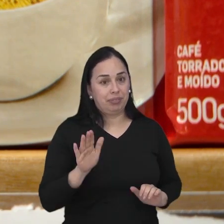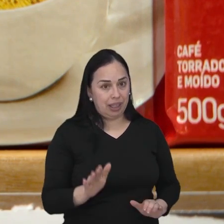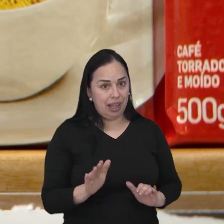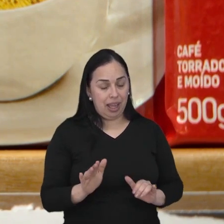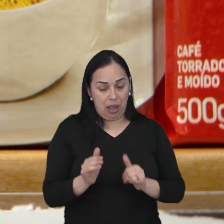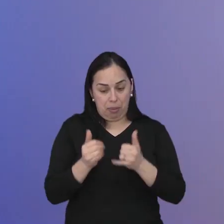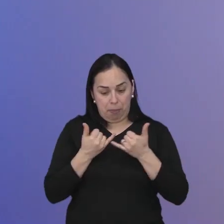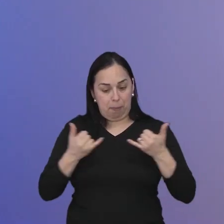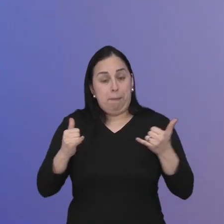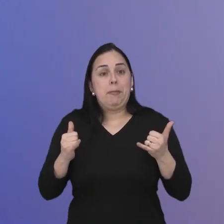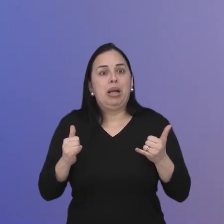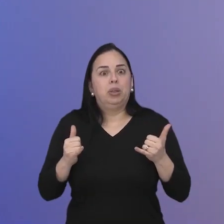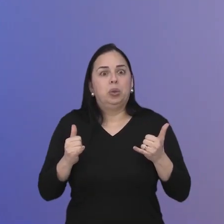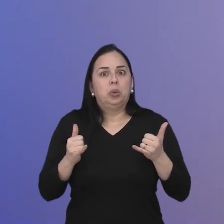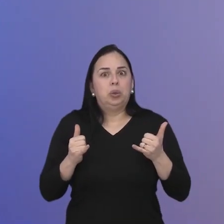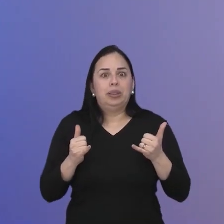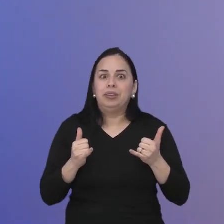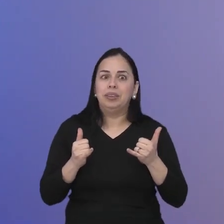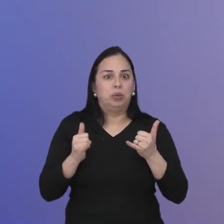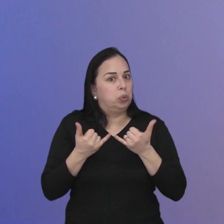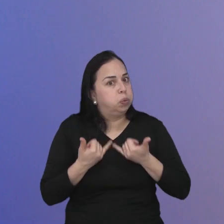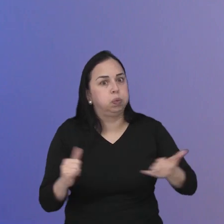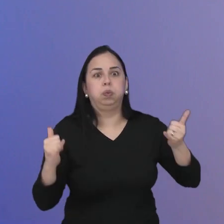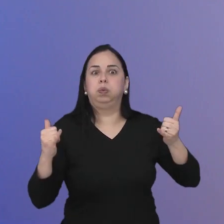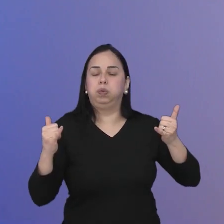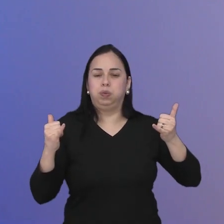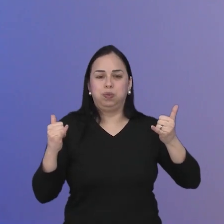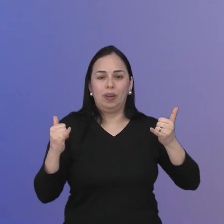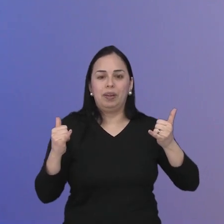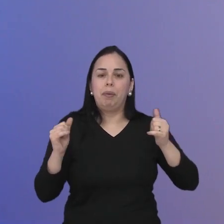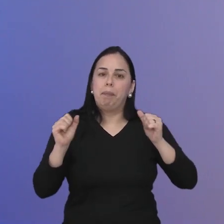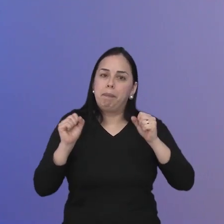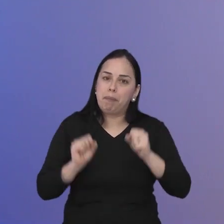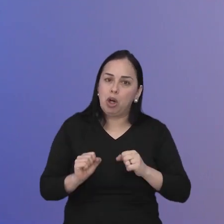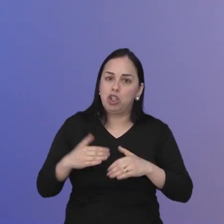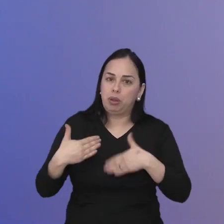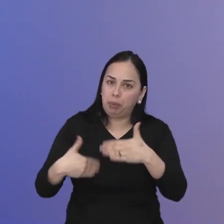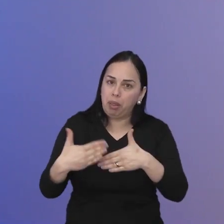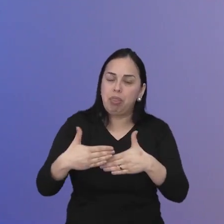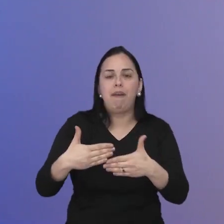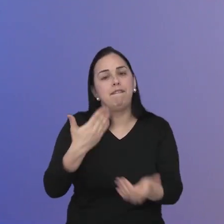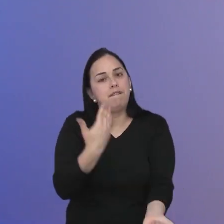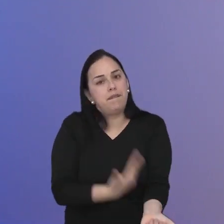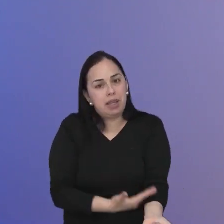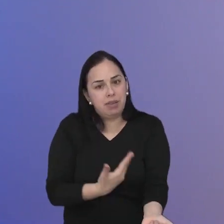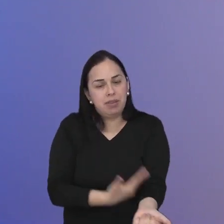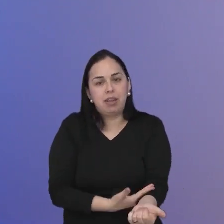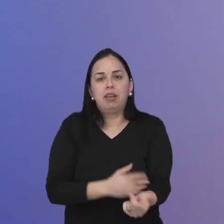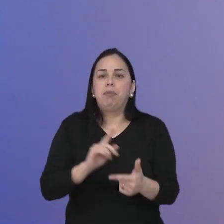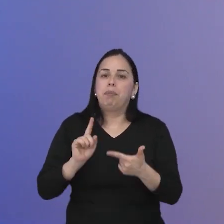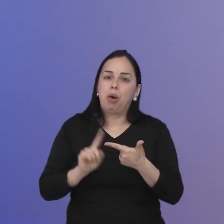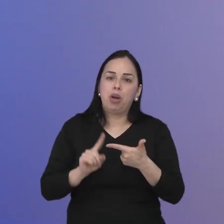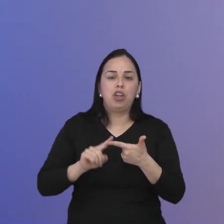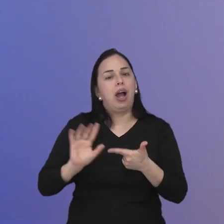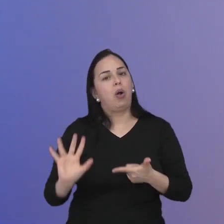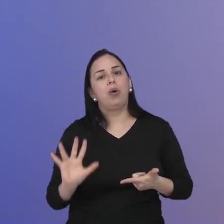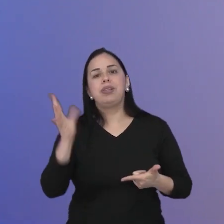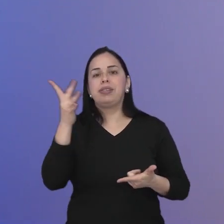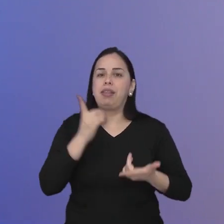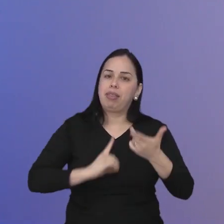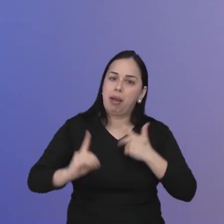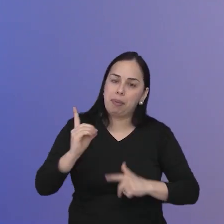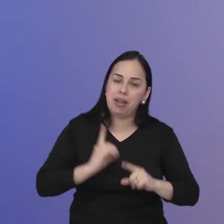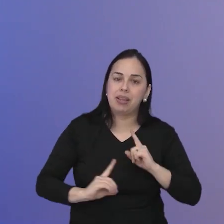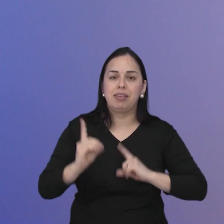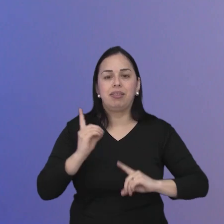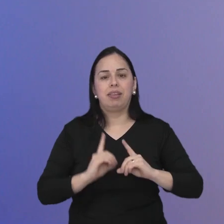manter a disposição. A cafeína é uma droga estimulante, né? E tudo que estimula, ele pode se tornar um vício, né? Ele